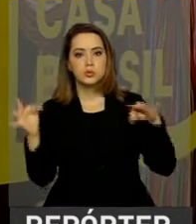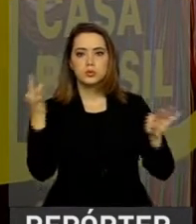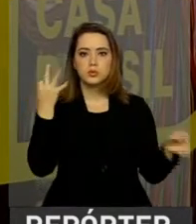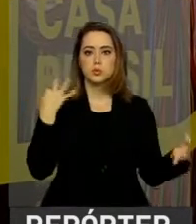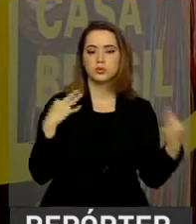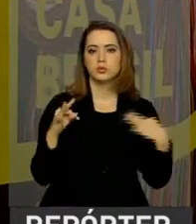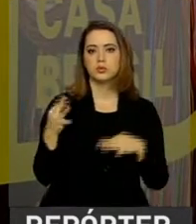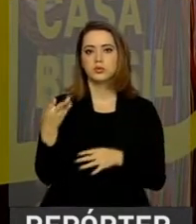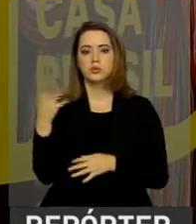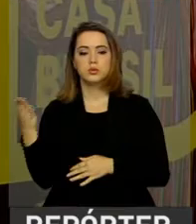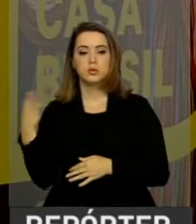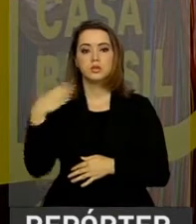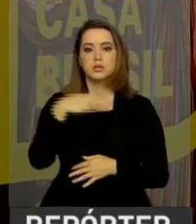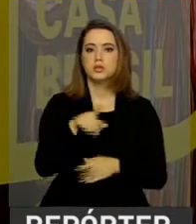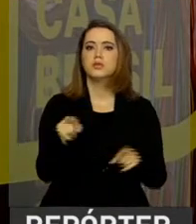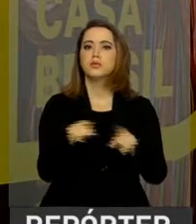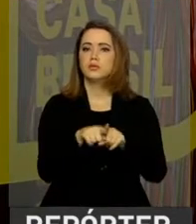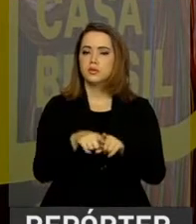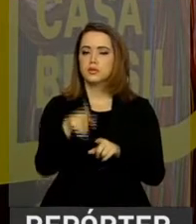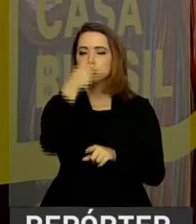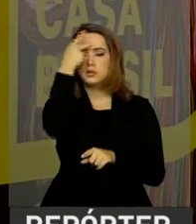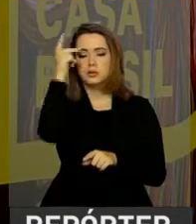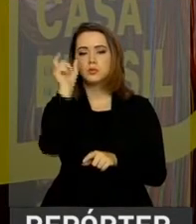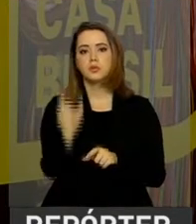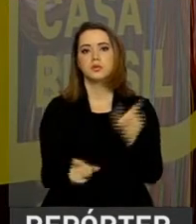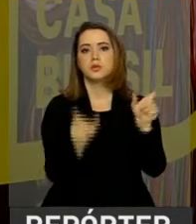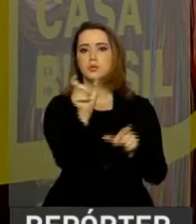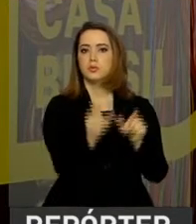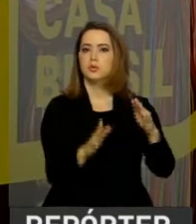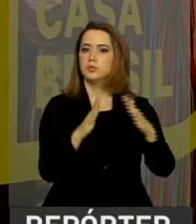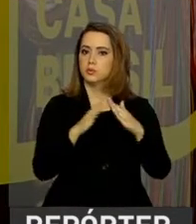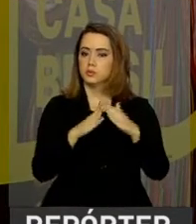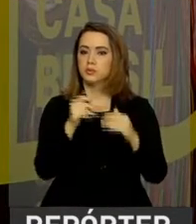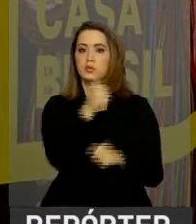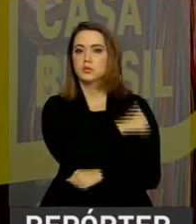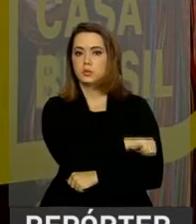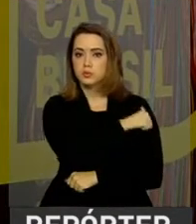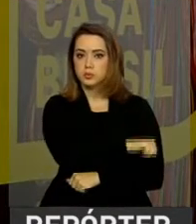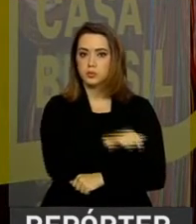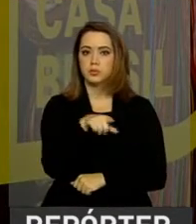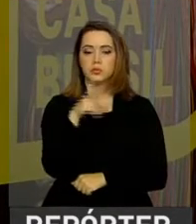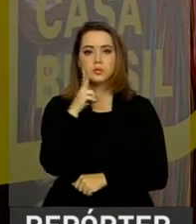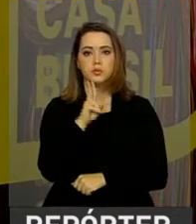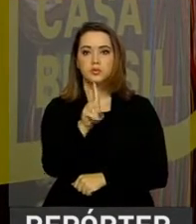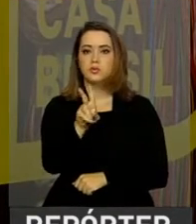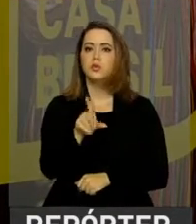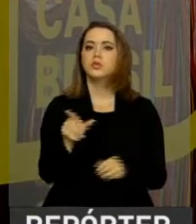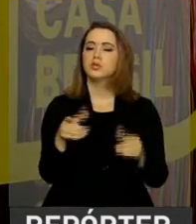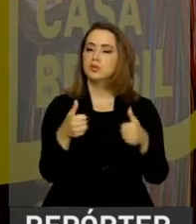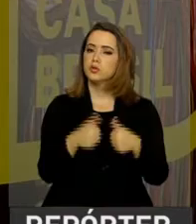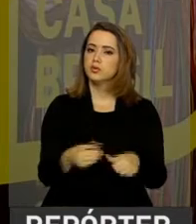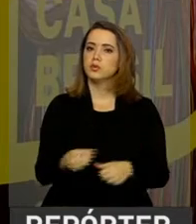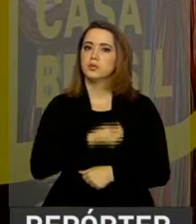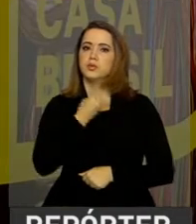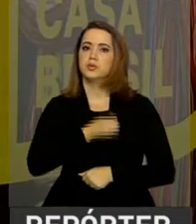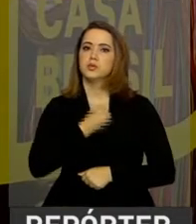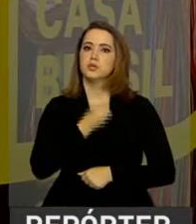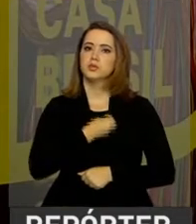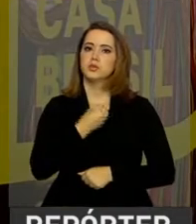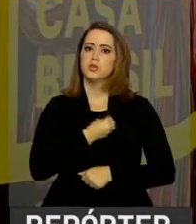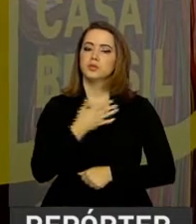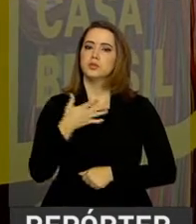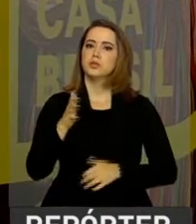internacional, assim como os moradores da cidade do Rio de Janeiro, poderão conhecer de uma forma viva e interativa a riqueza cultural brasileira,